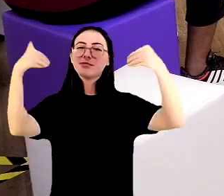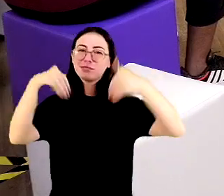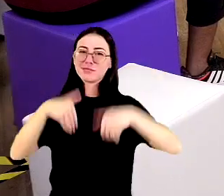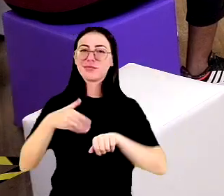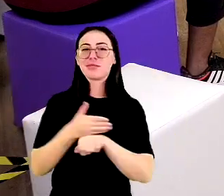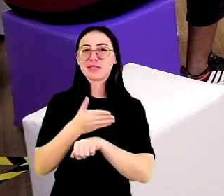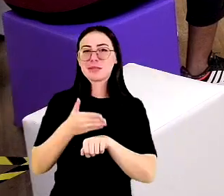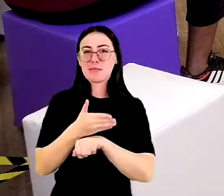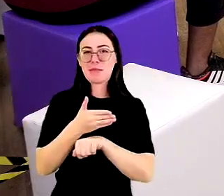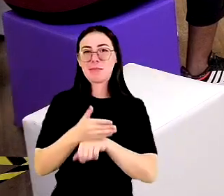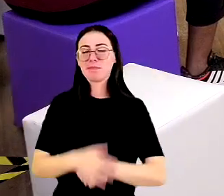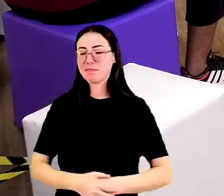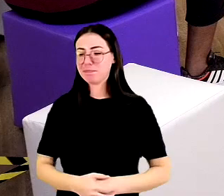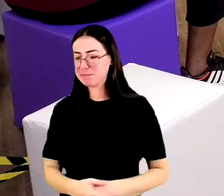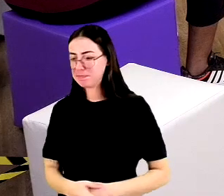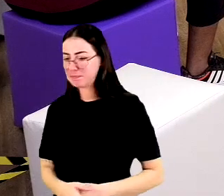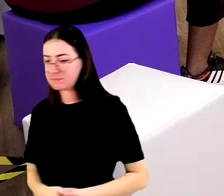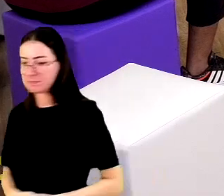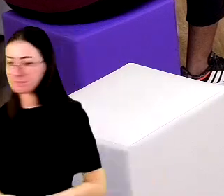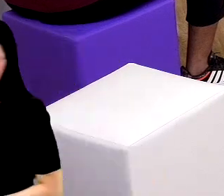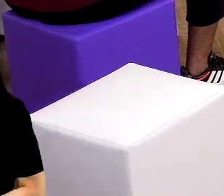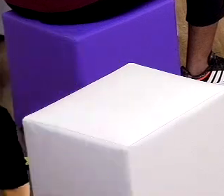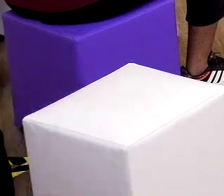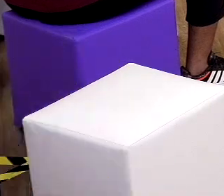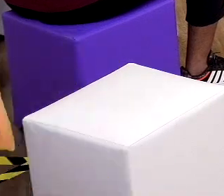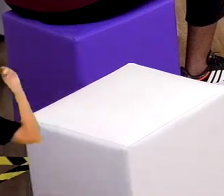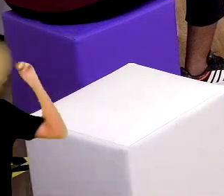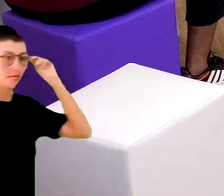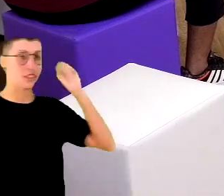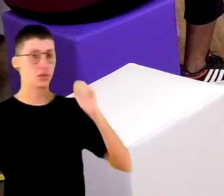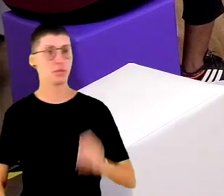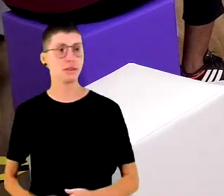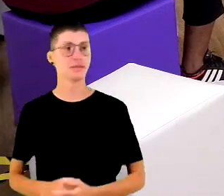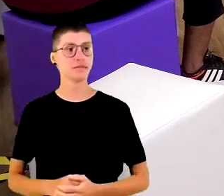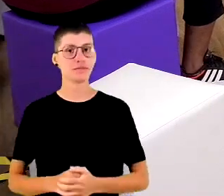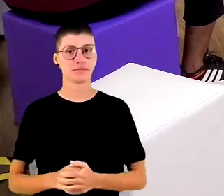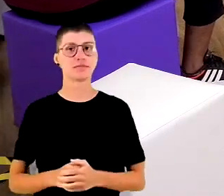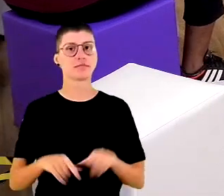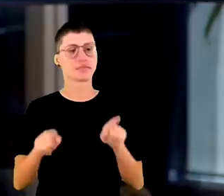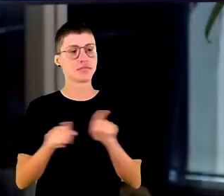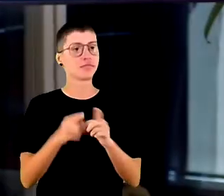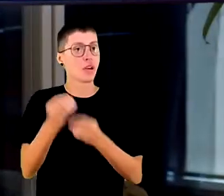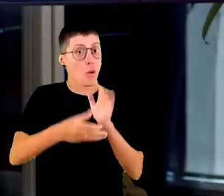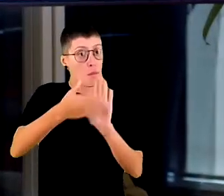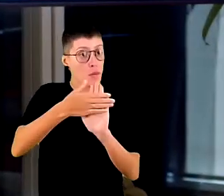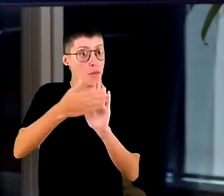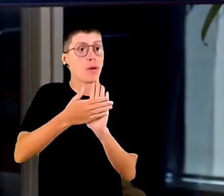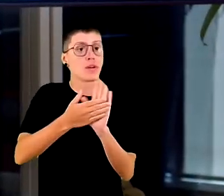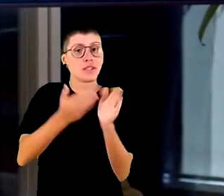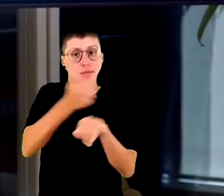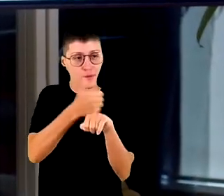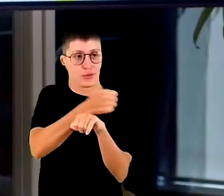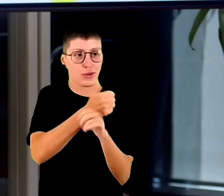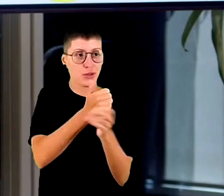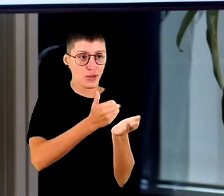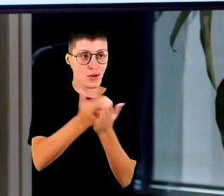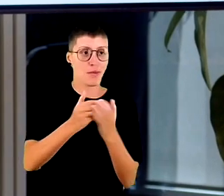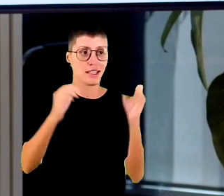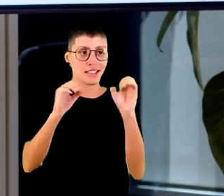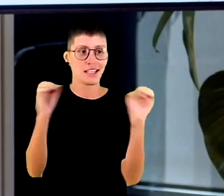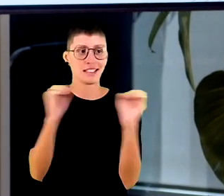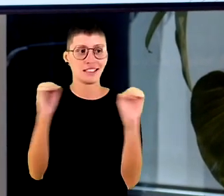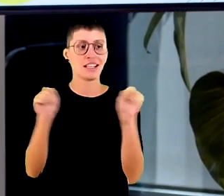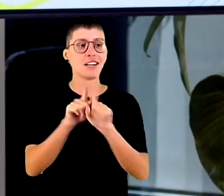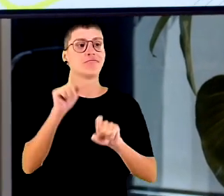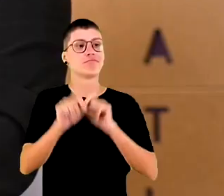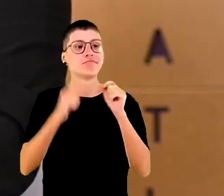Raizen que propôs, né, a SoulCode, pela parceria toda, né, construir essa carreira do zero para também suprir algumas necessidades profissionais e tecnologias que a gente tinha aqui.